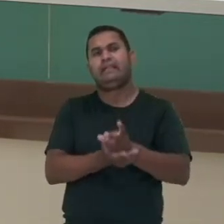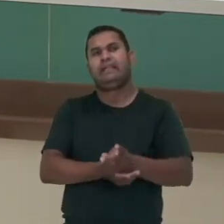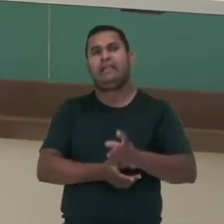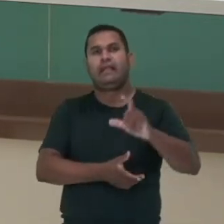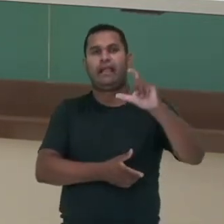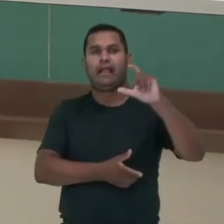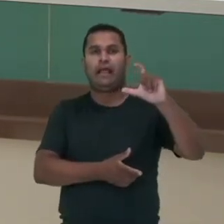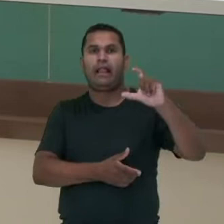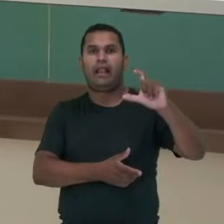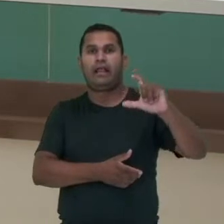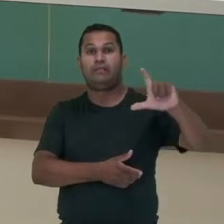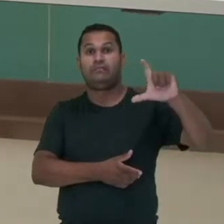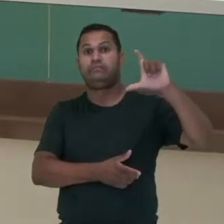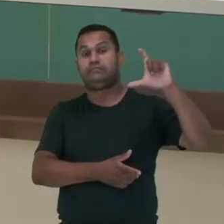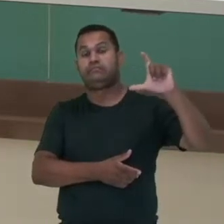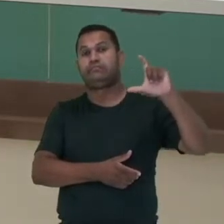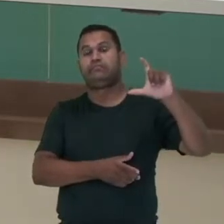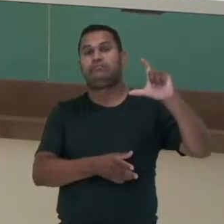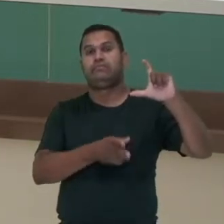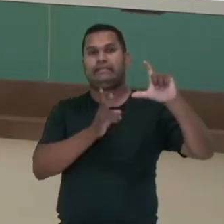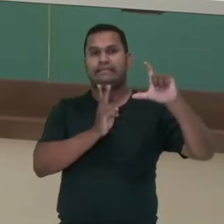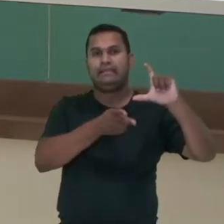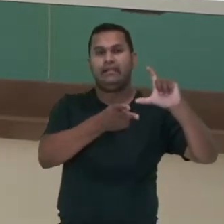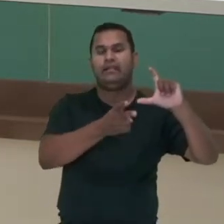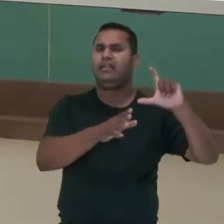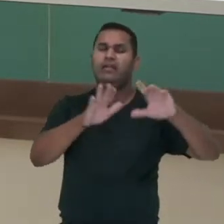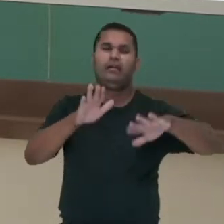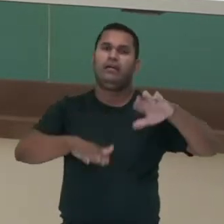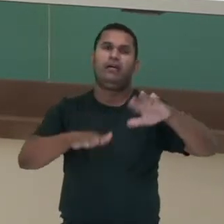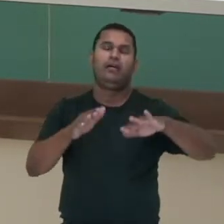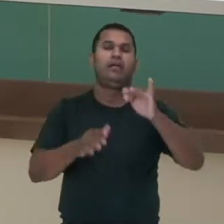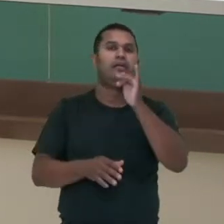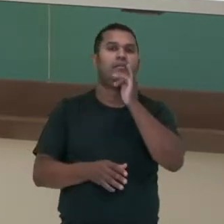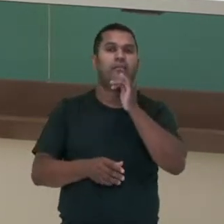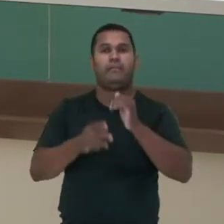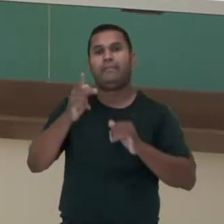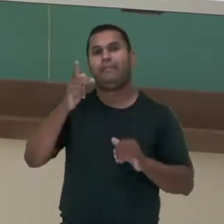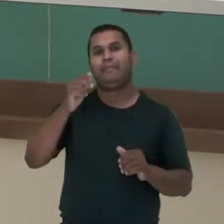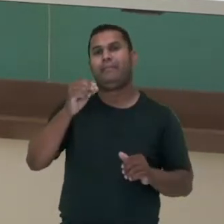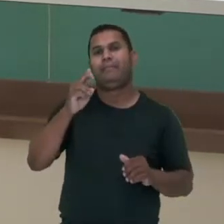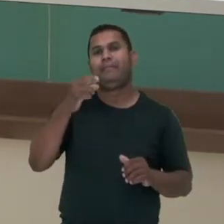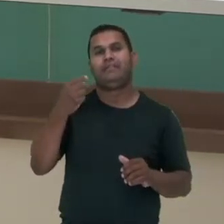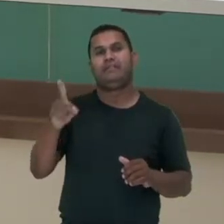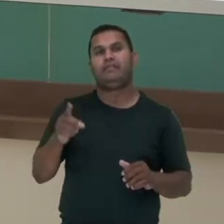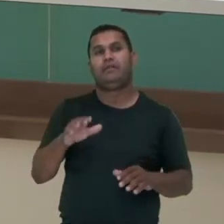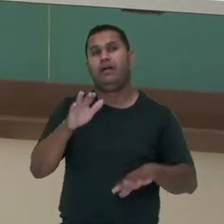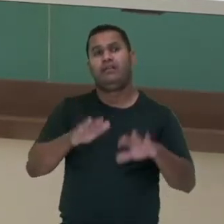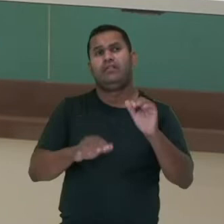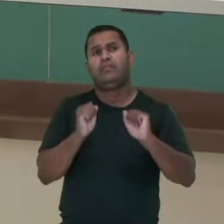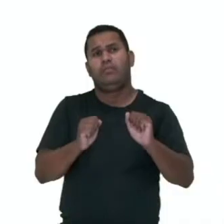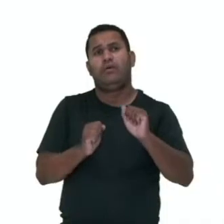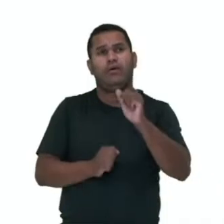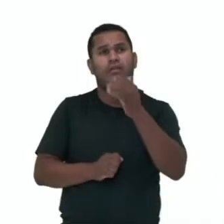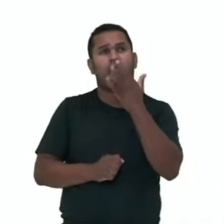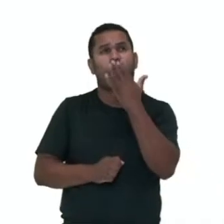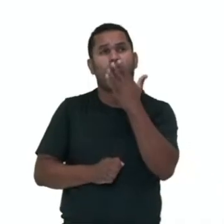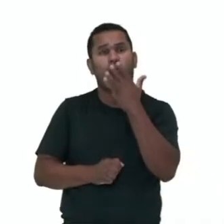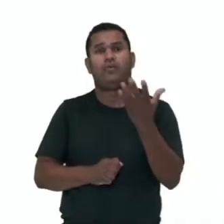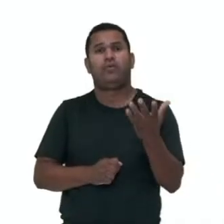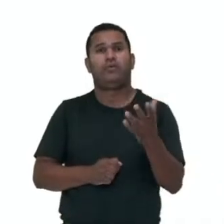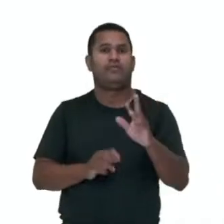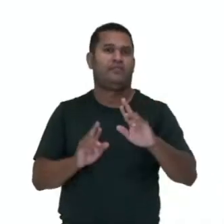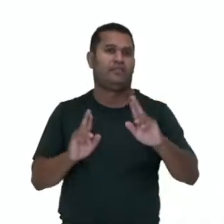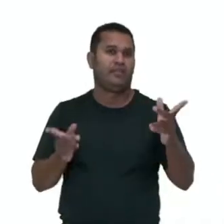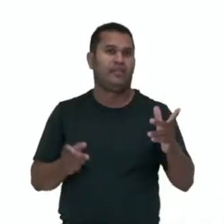vão ser representados com letras maiúsculas e muitas vezes até nem com letras, com outros tipos de códigos também, né? Manifesta